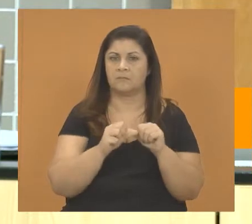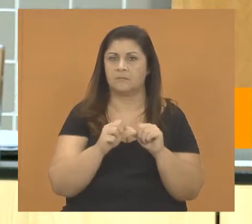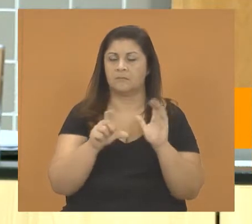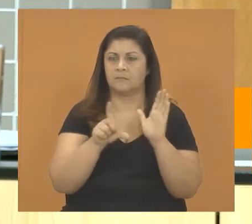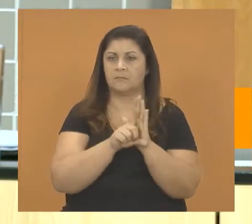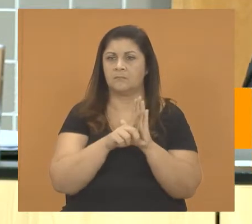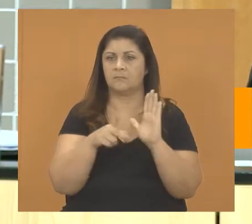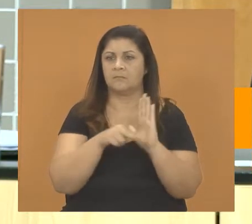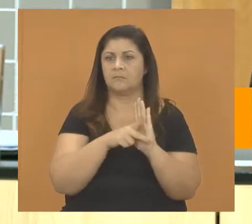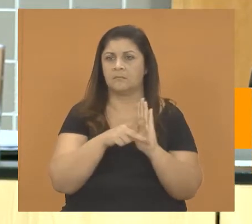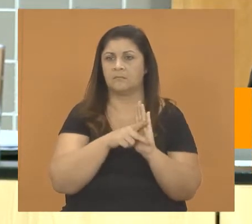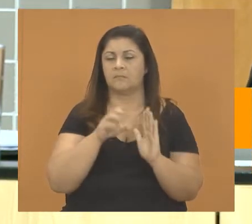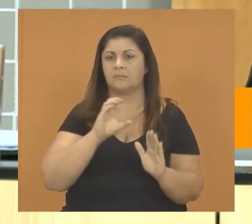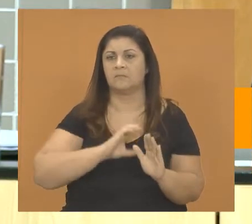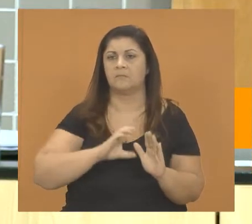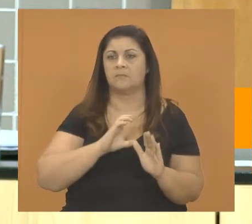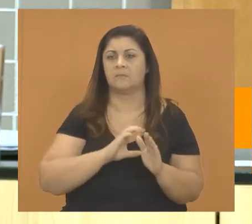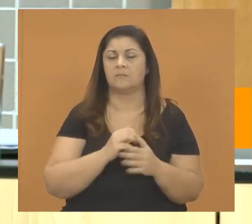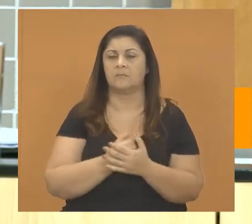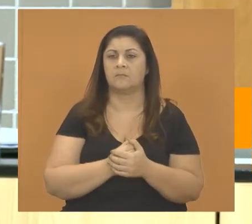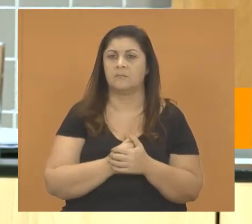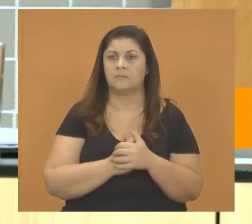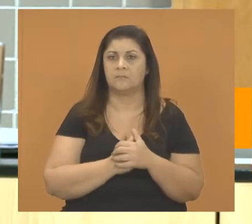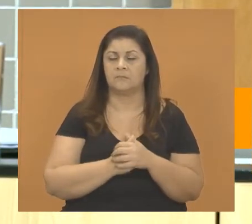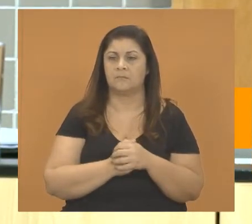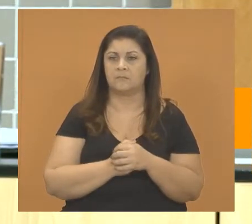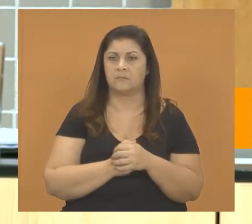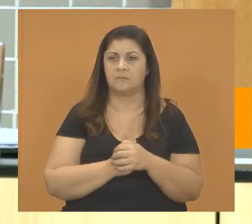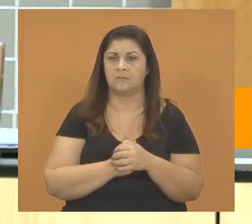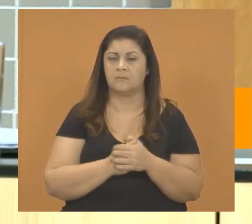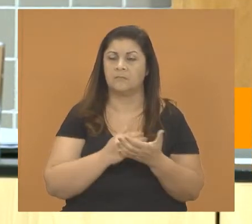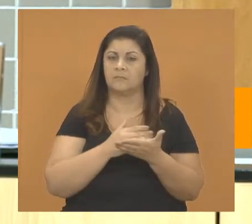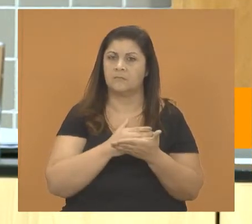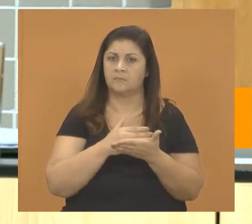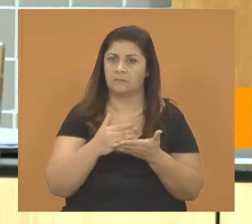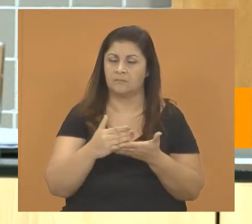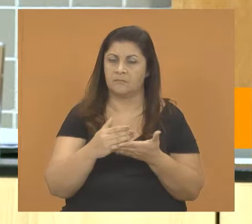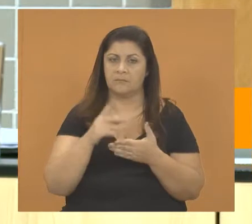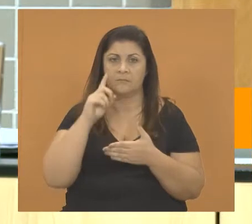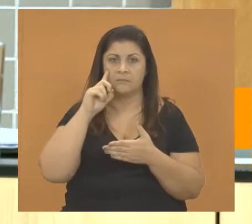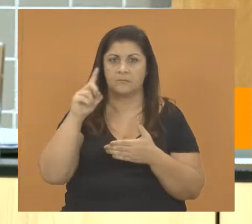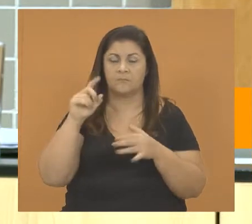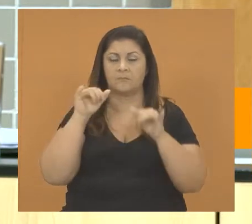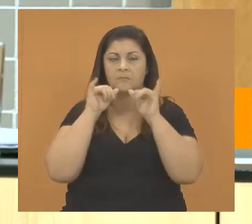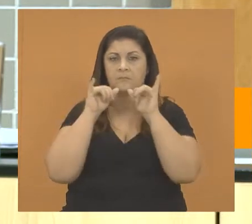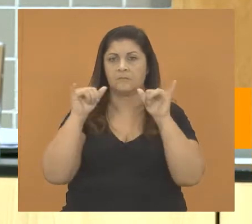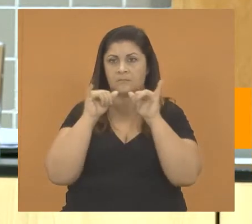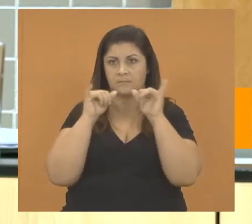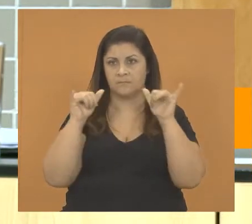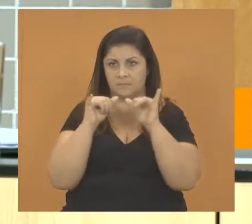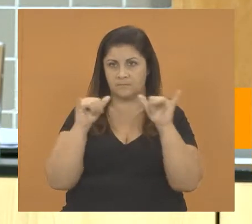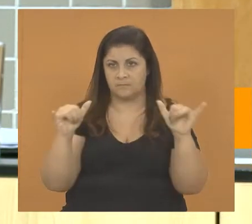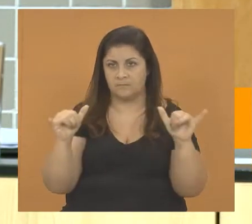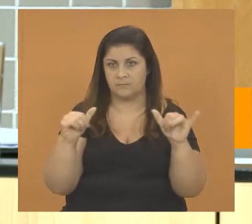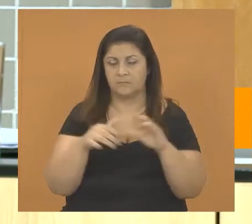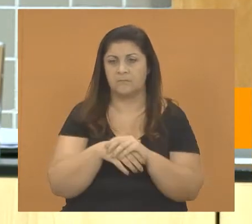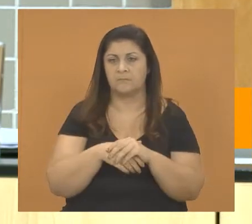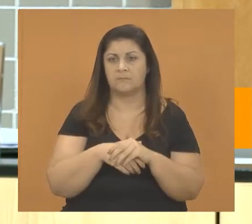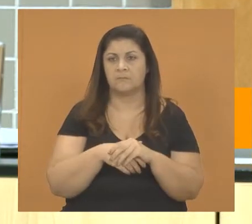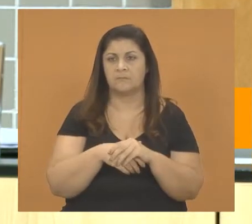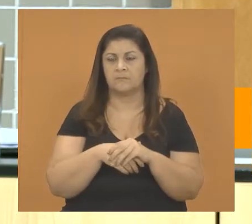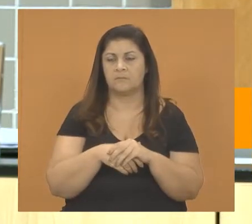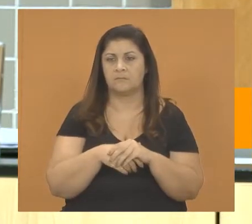município artigo 2º esta emenda entra em vigor na data de sua publicação revogadas as disposições em contrário